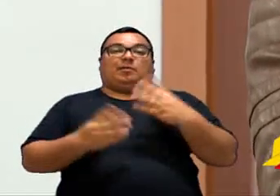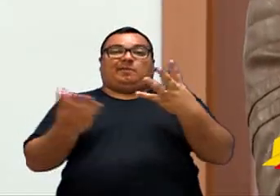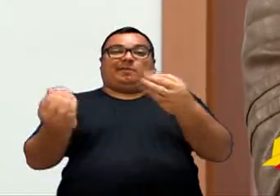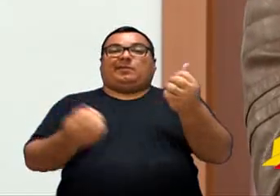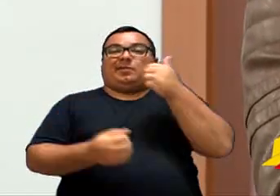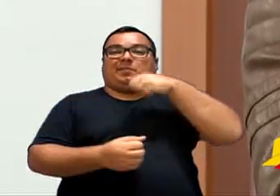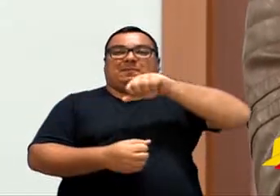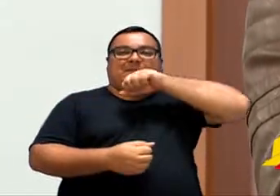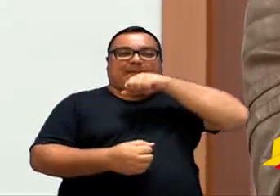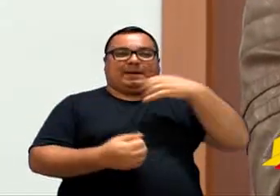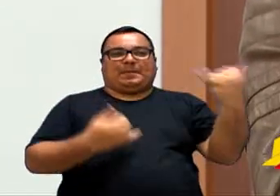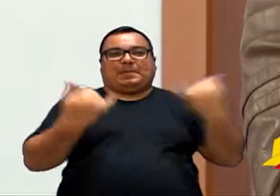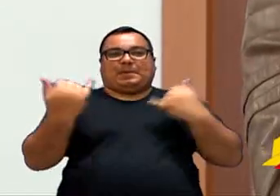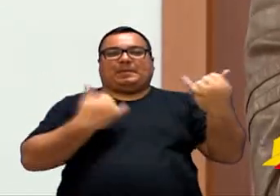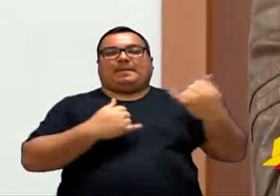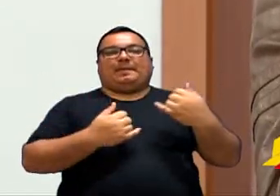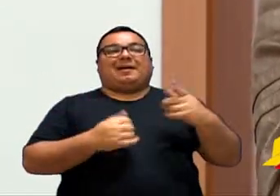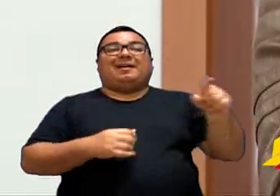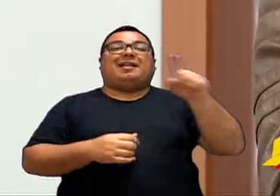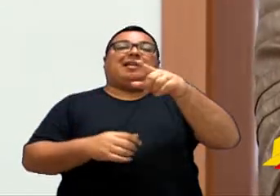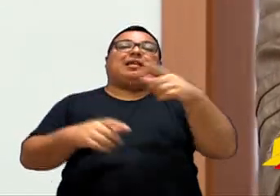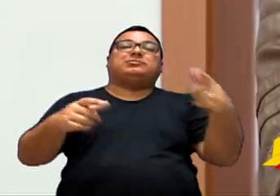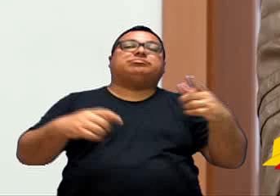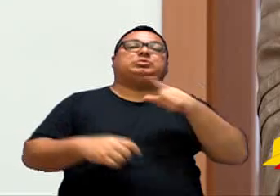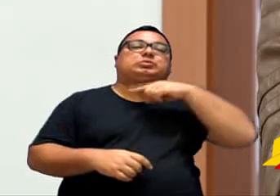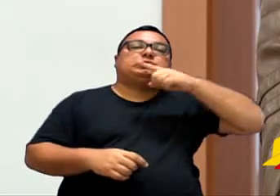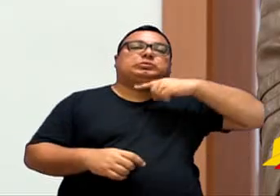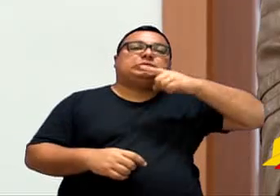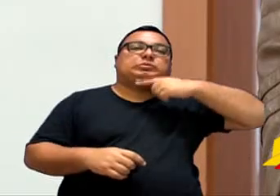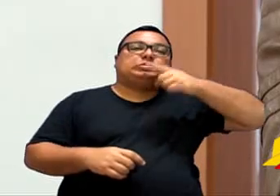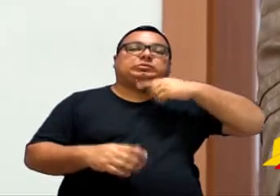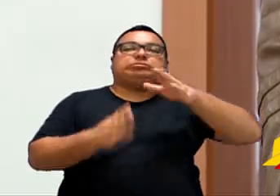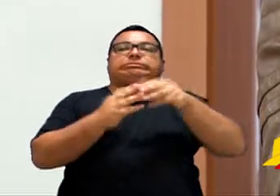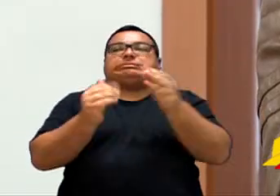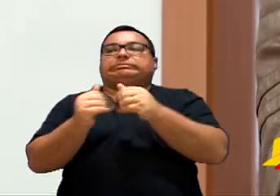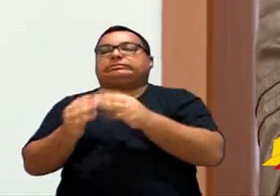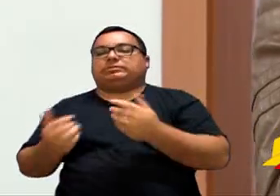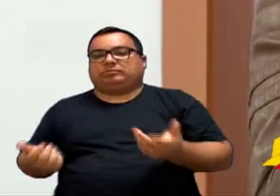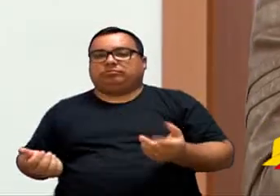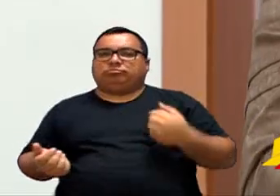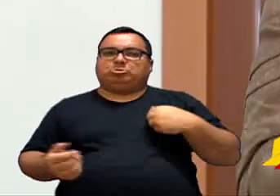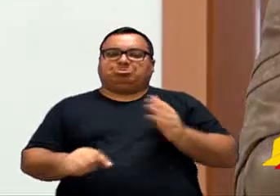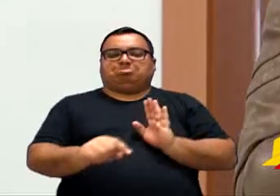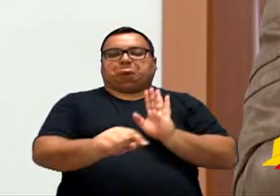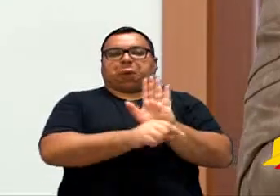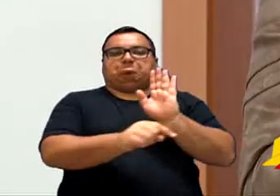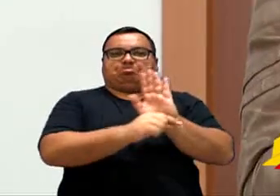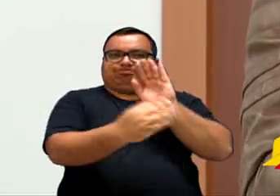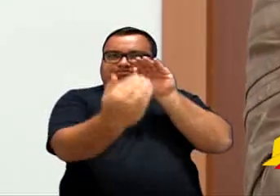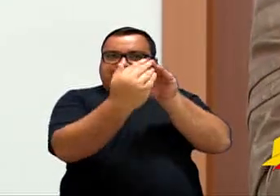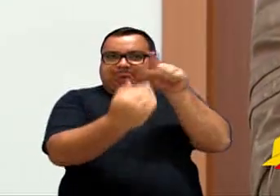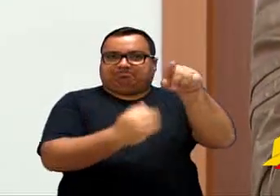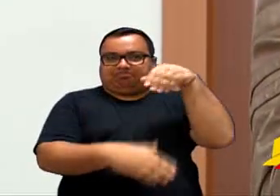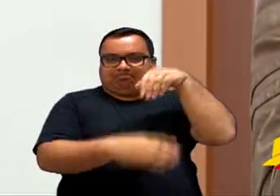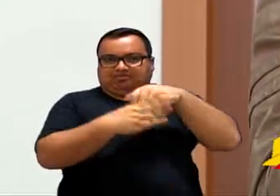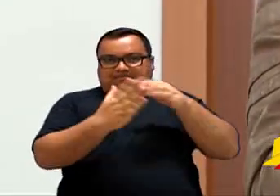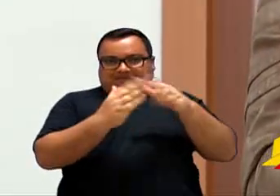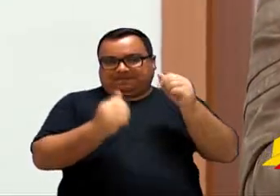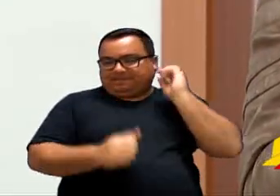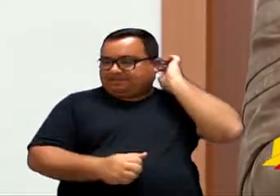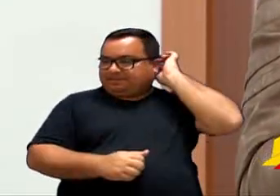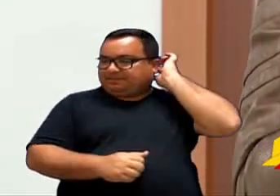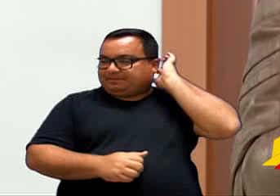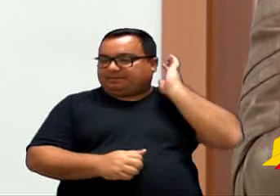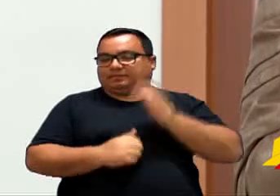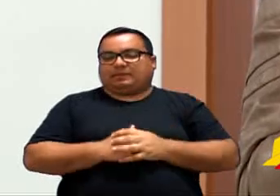também, tem toda essa dificuldade. Tem meu apoio no seu requerimento. É importante a gente falar. A gente falou outros dias sobre outros especialistas